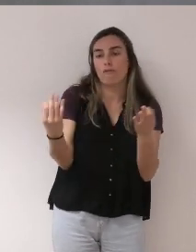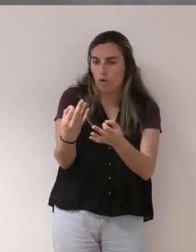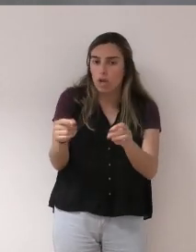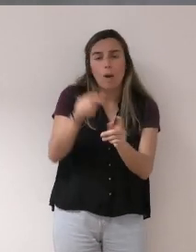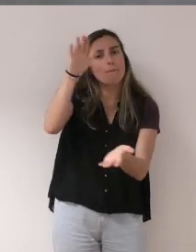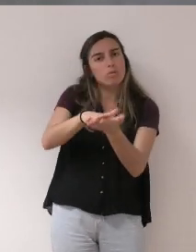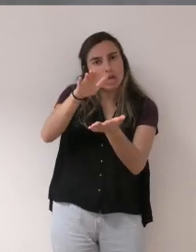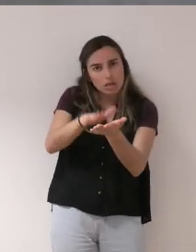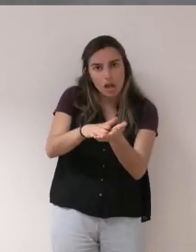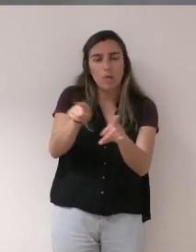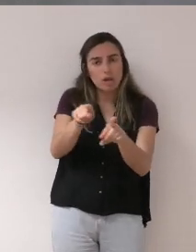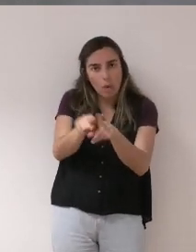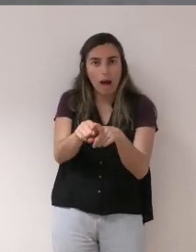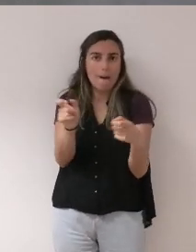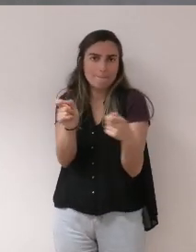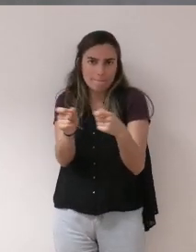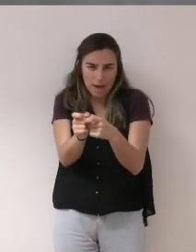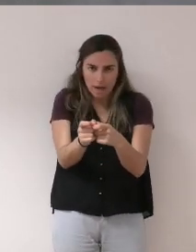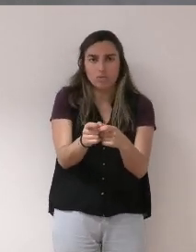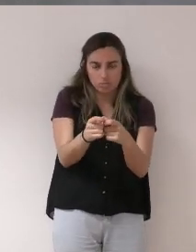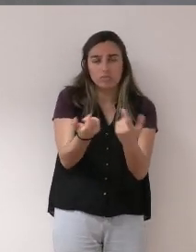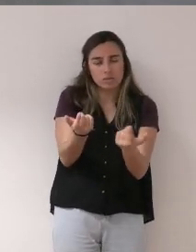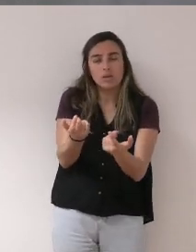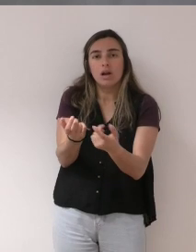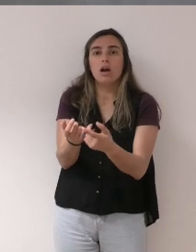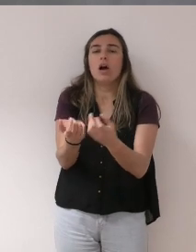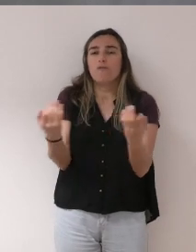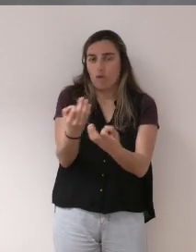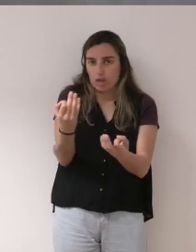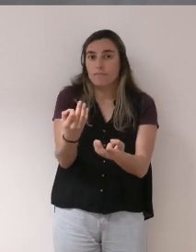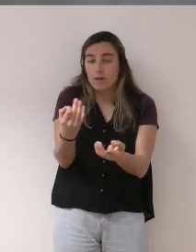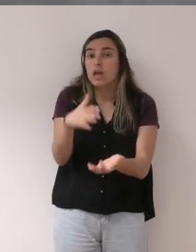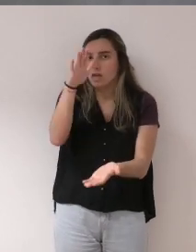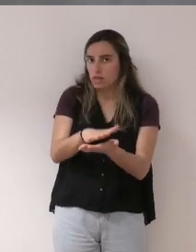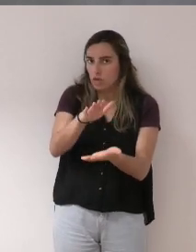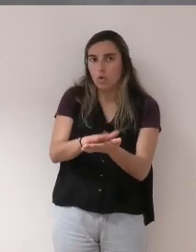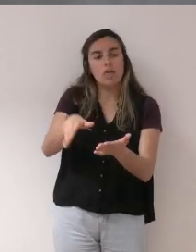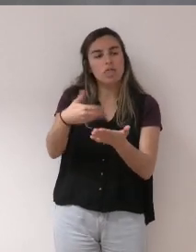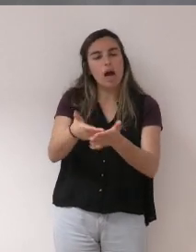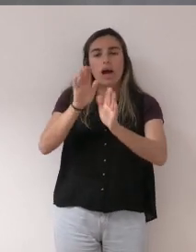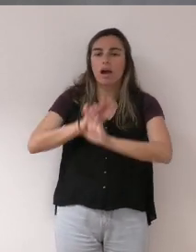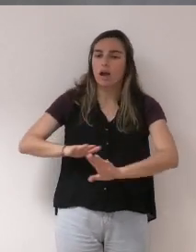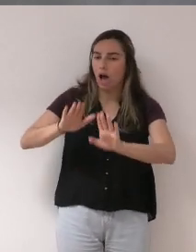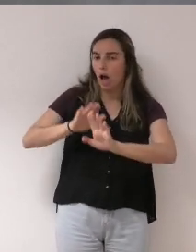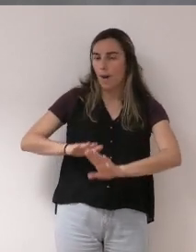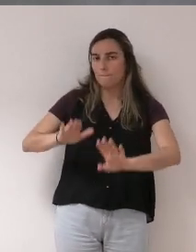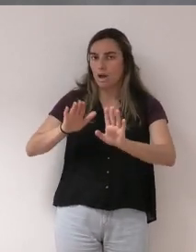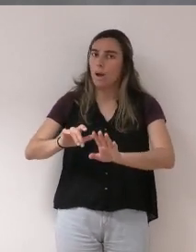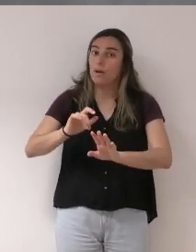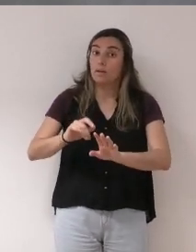regular. Suponho que também porque encontrou uma editora que lhe garante essa tranquilidade editorial e